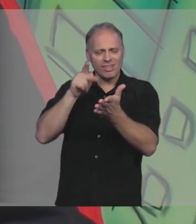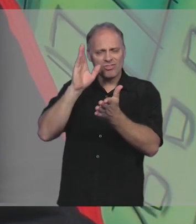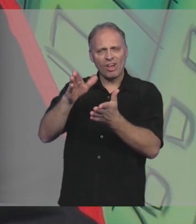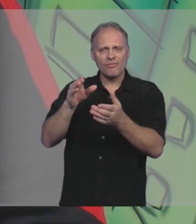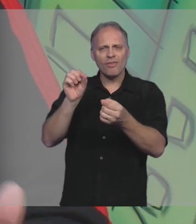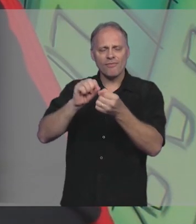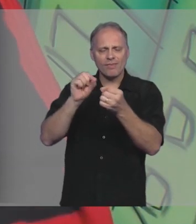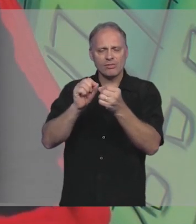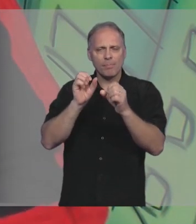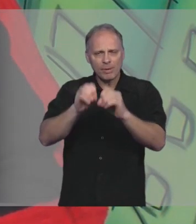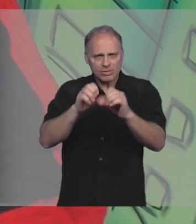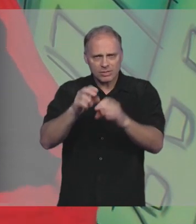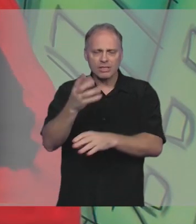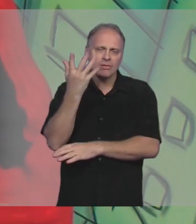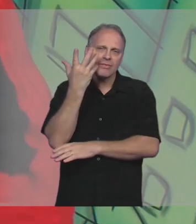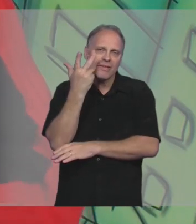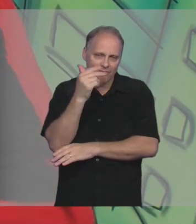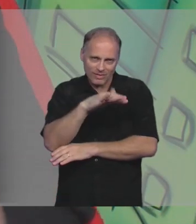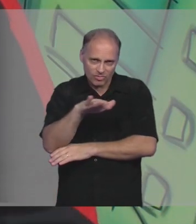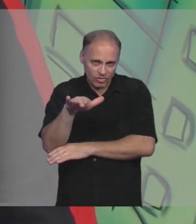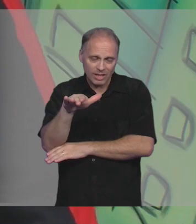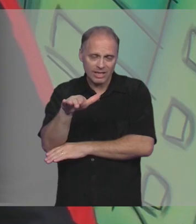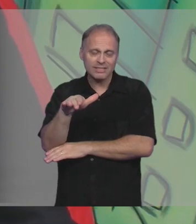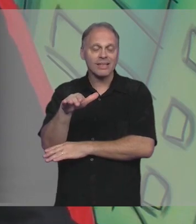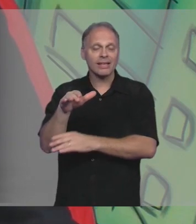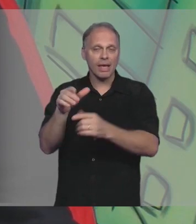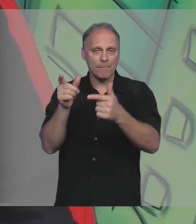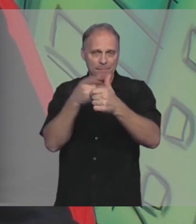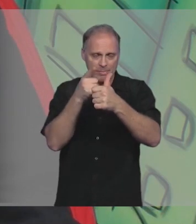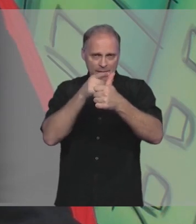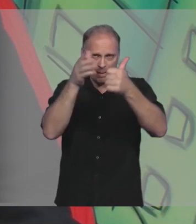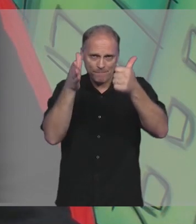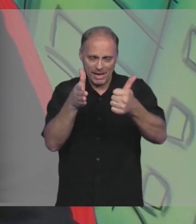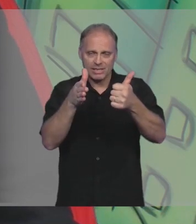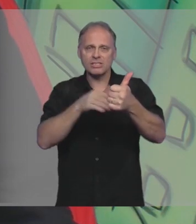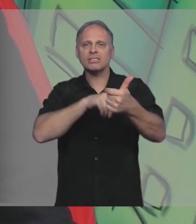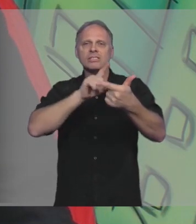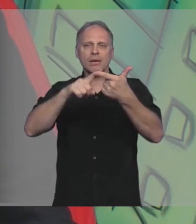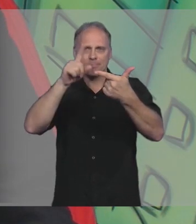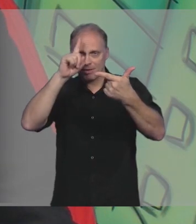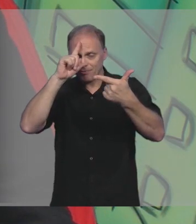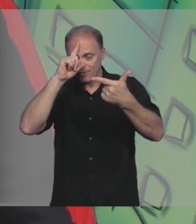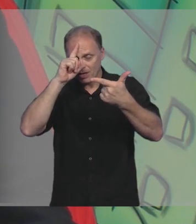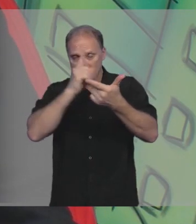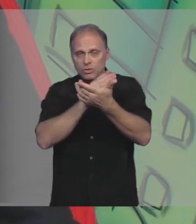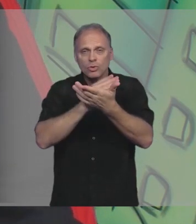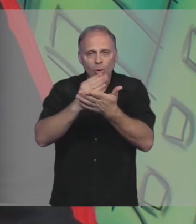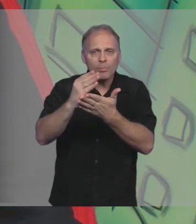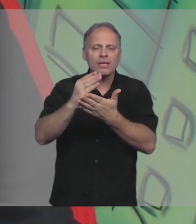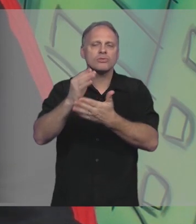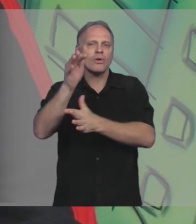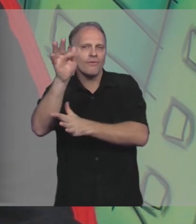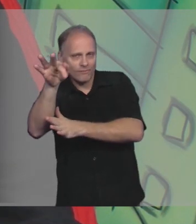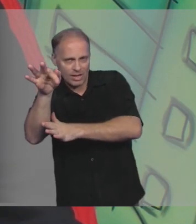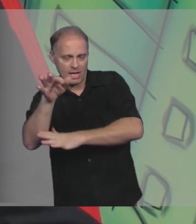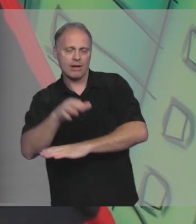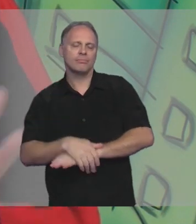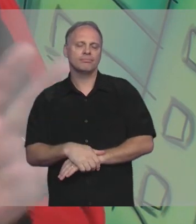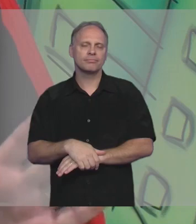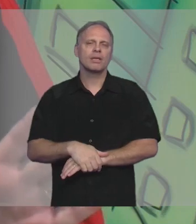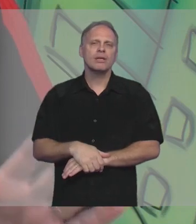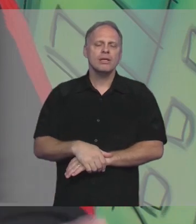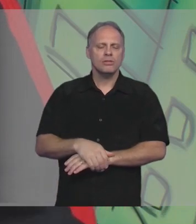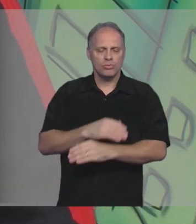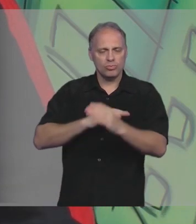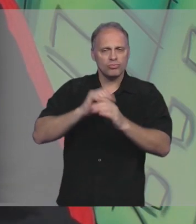ensino infantil, que é uma etapa, e a etapa do ensino fundamental, séries iniciais e finais, tá? Bom, de